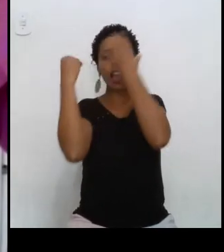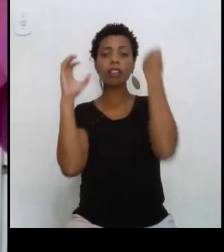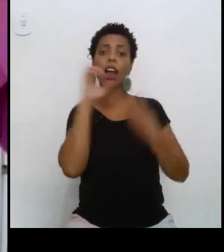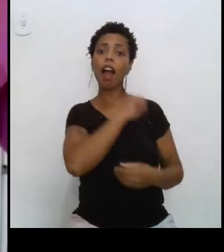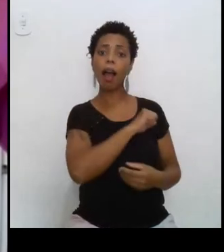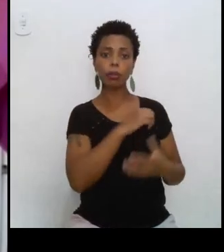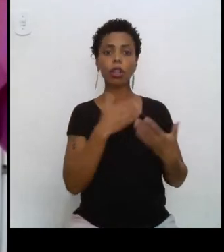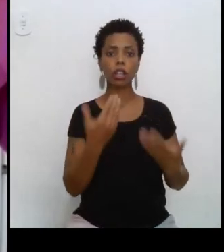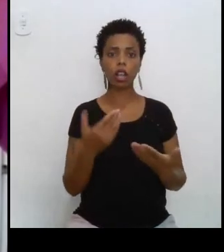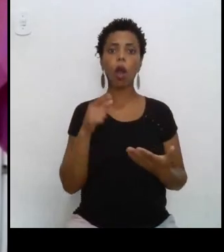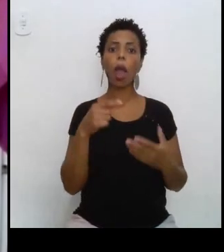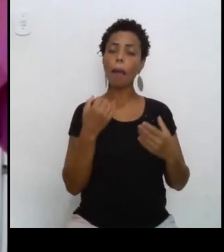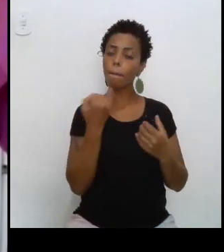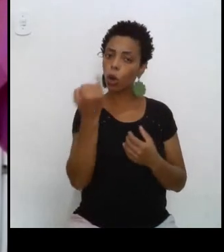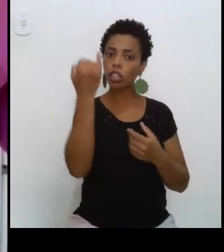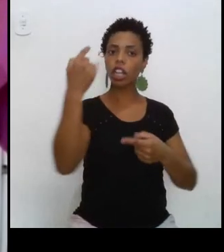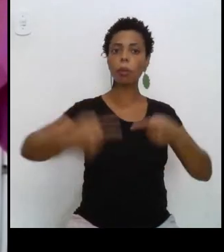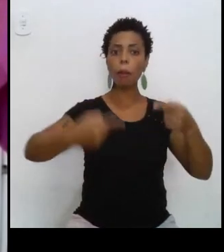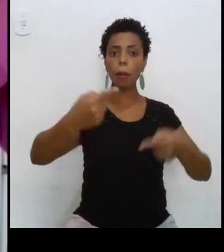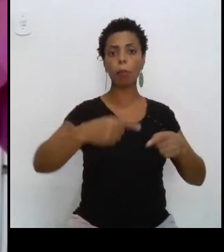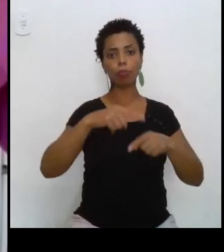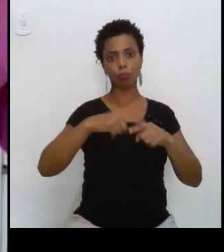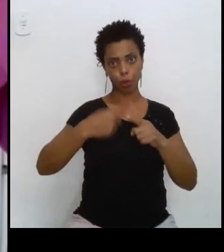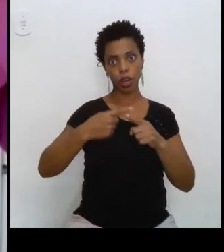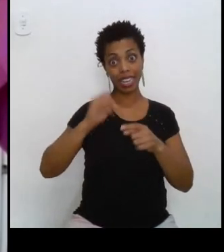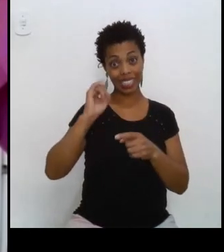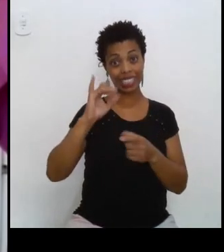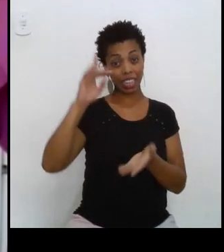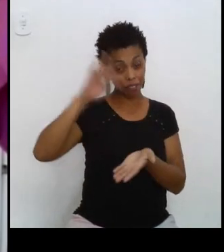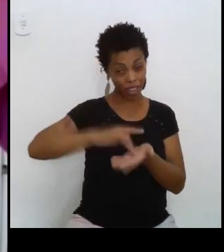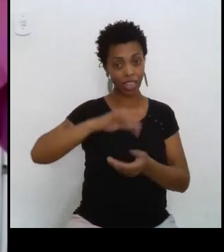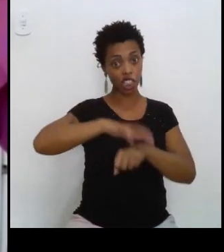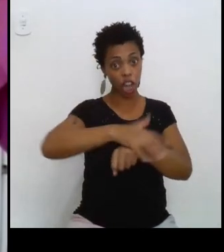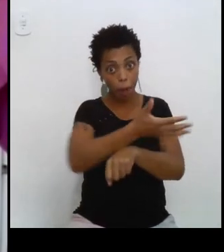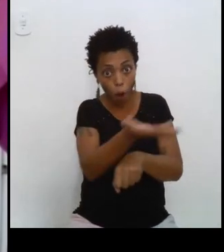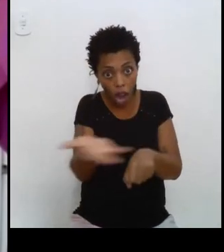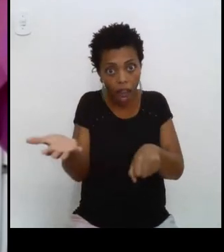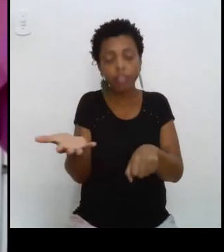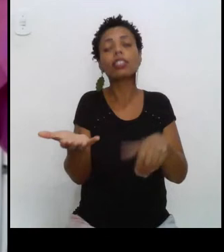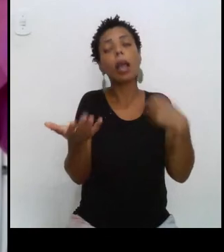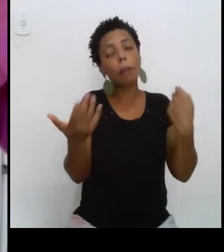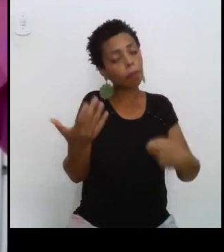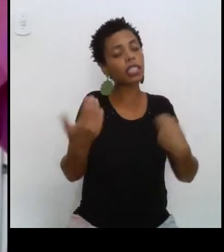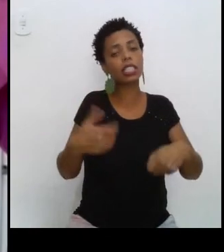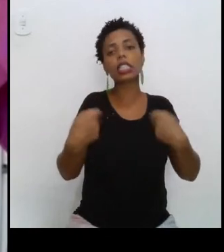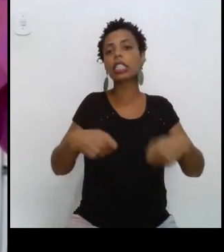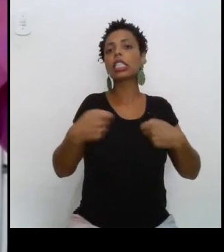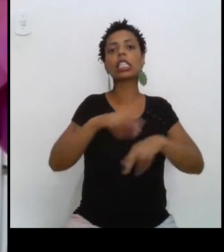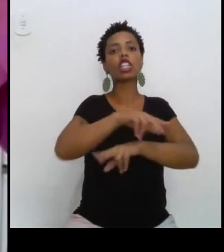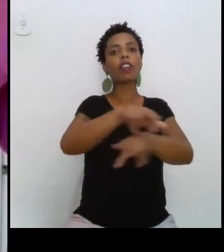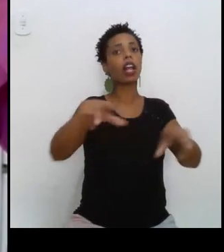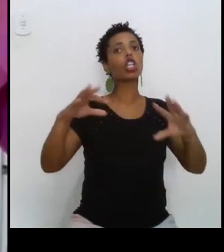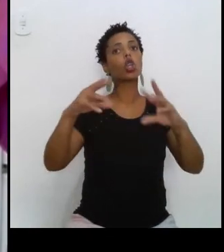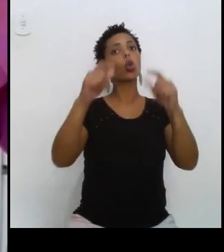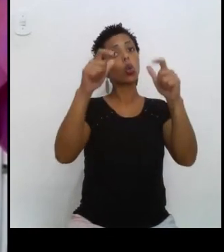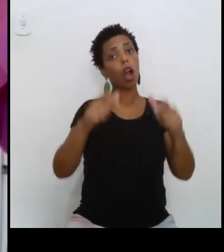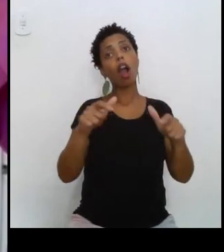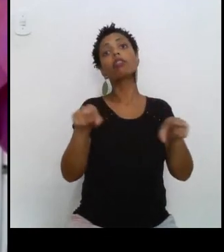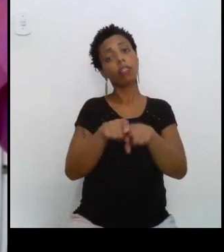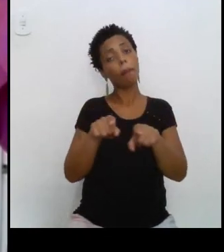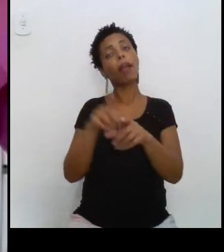democrático né dentro de uma democracia real adversidade apresentar em todos os lugares inclusive nos museus